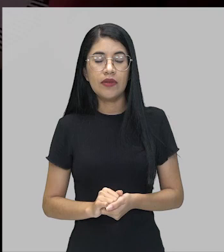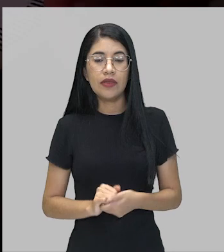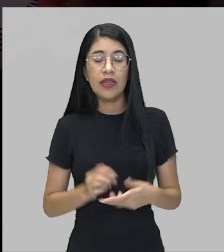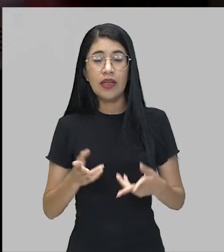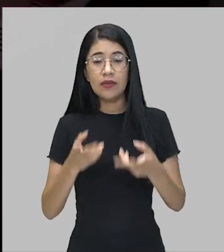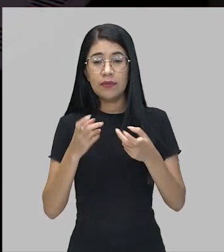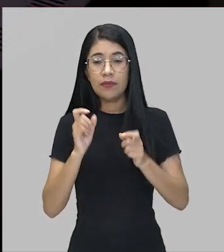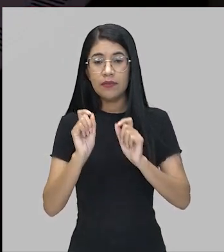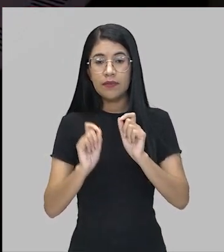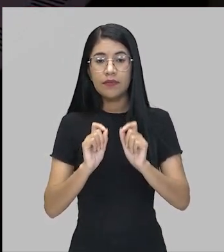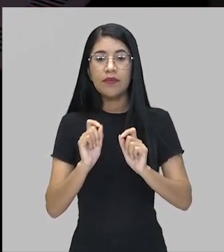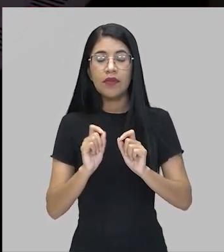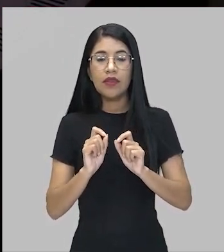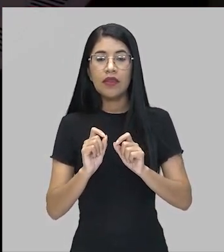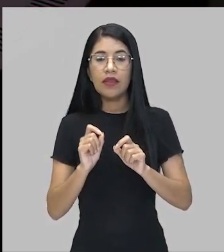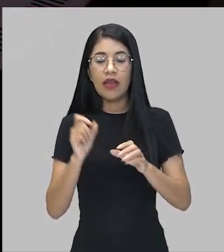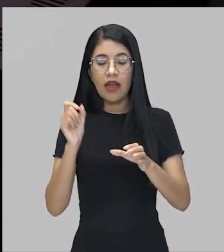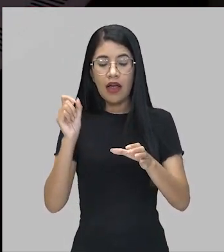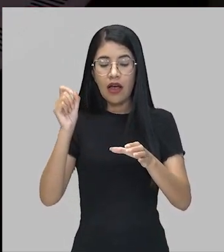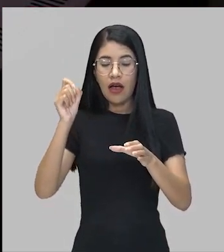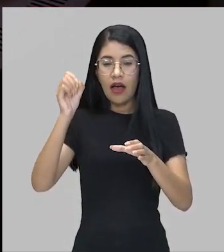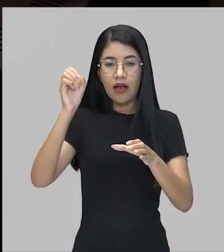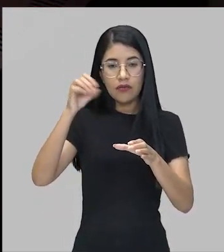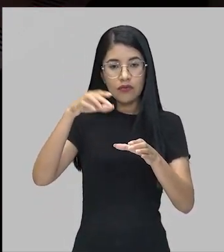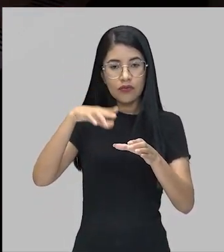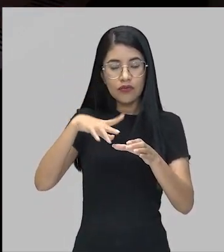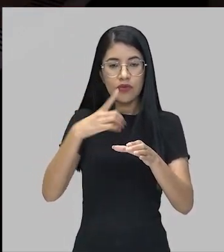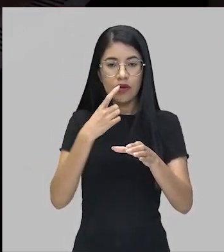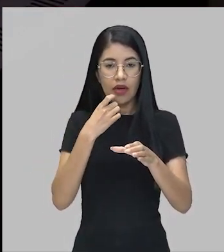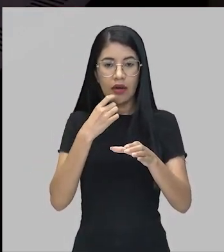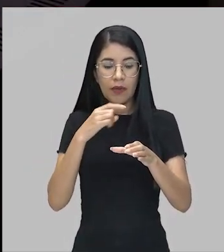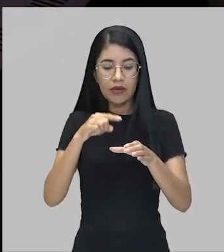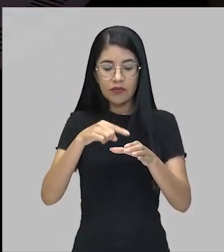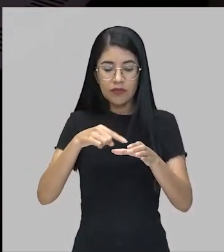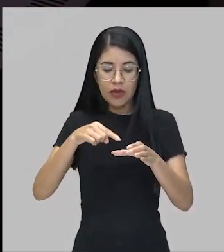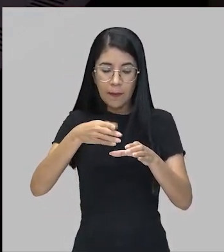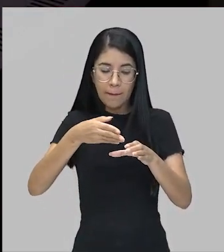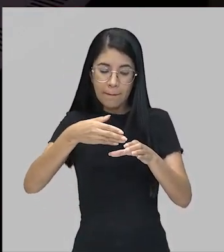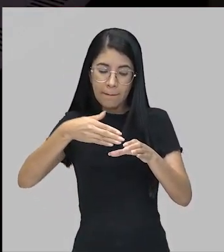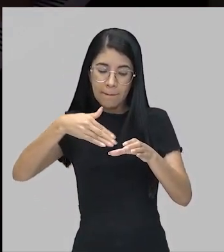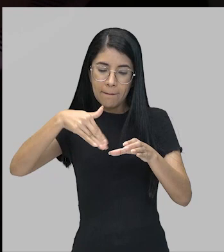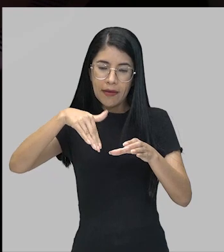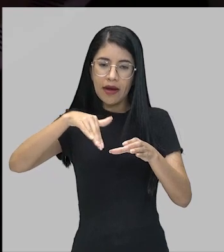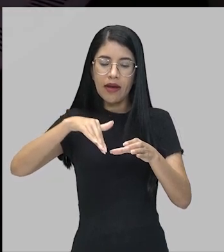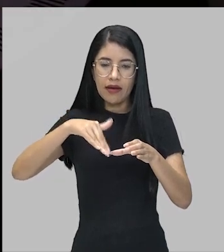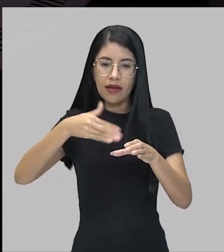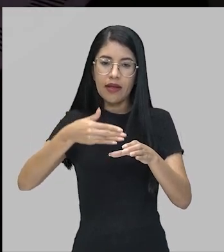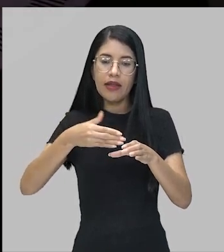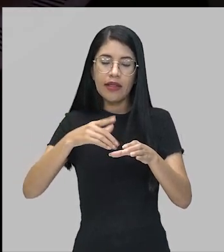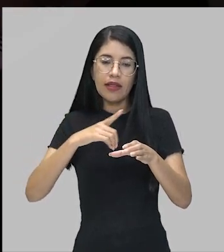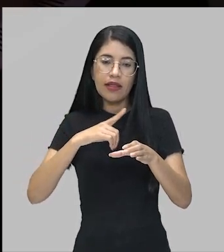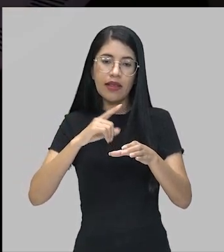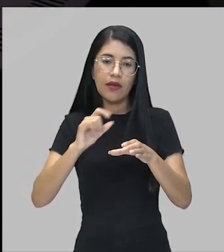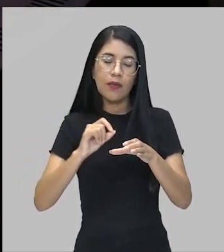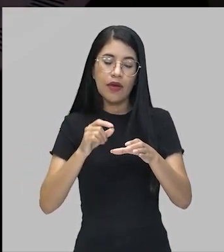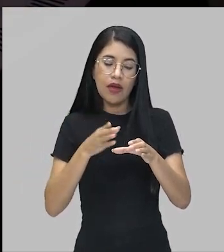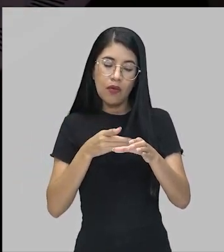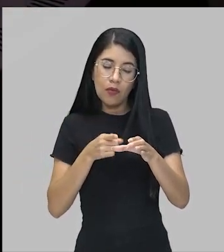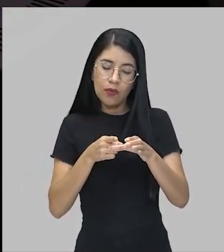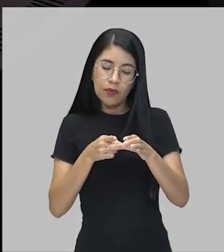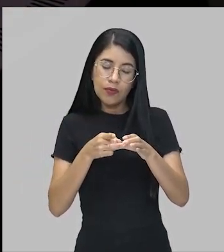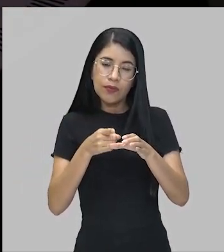visualizar o feixe incidindo na parte curva do disco, no qual nós temos ainda um feixe incidente